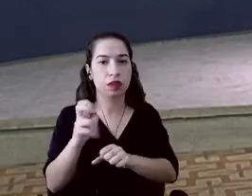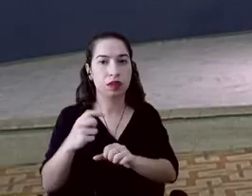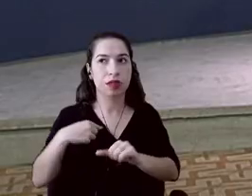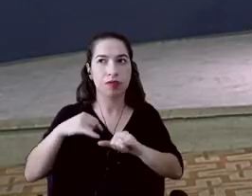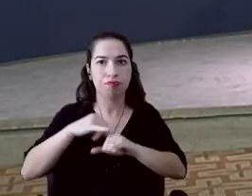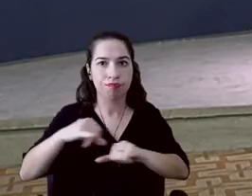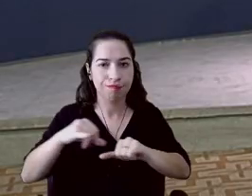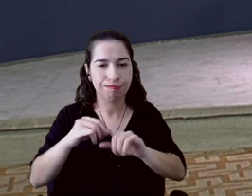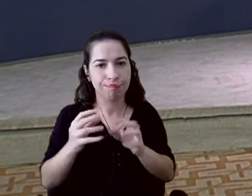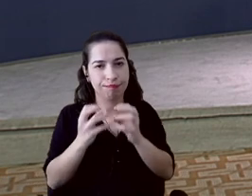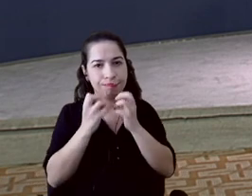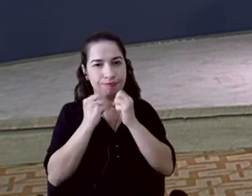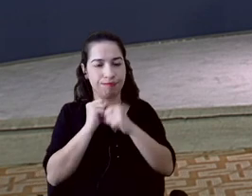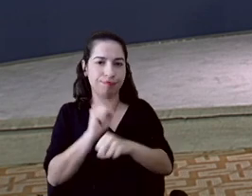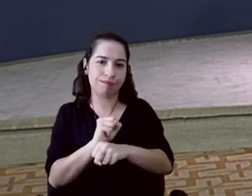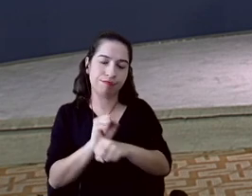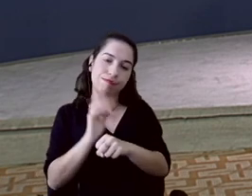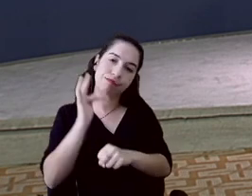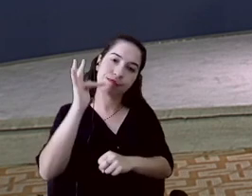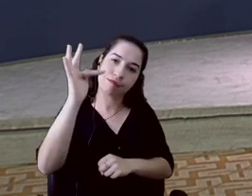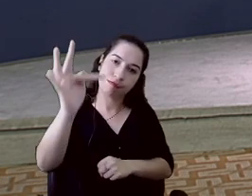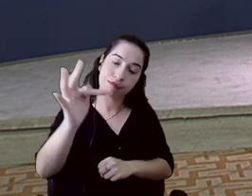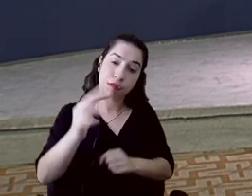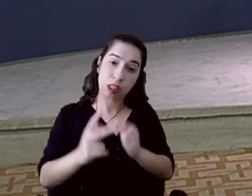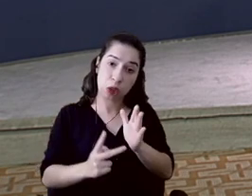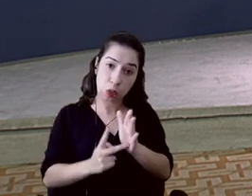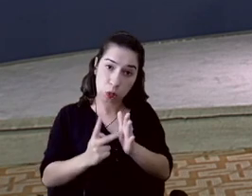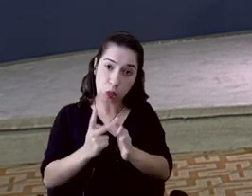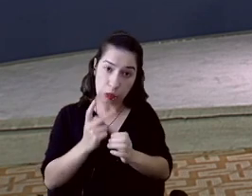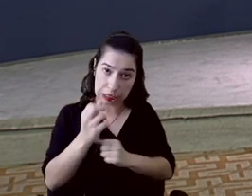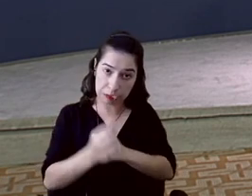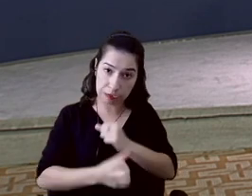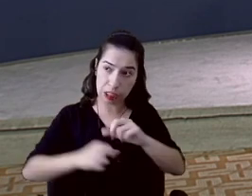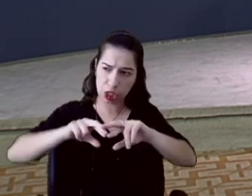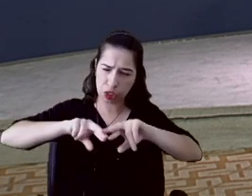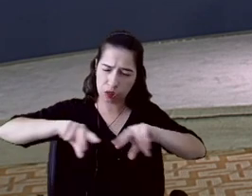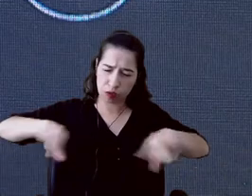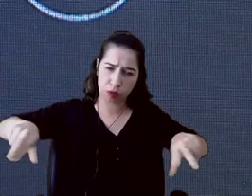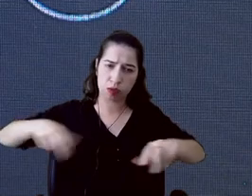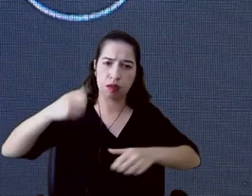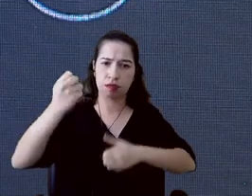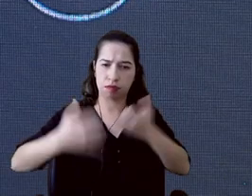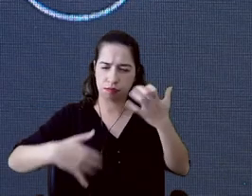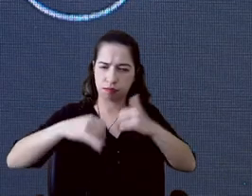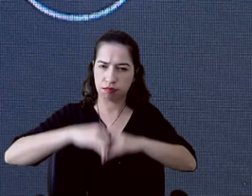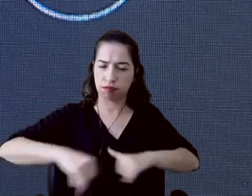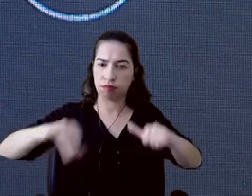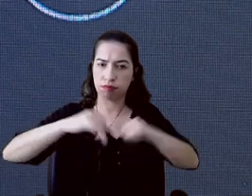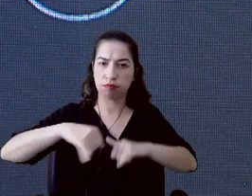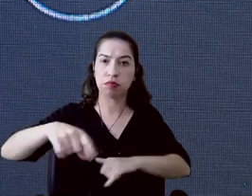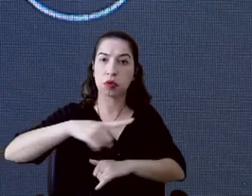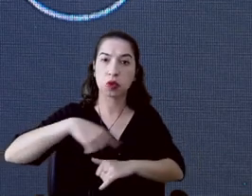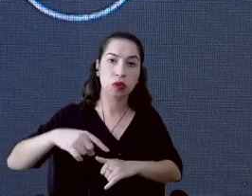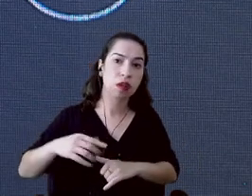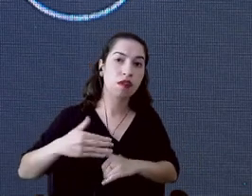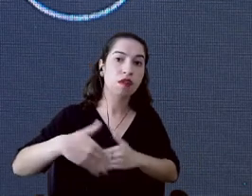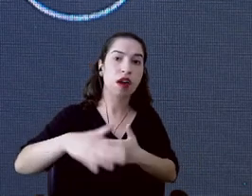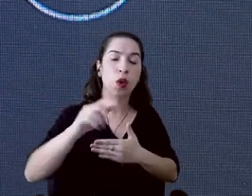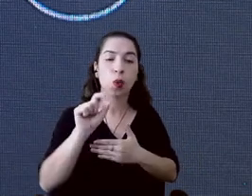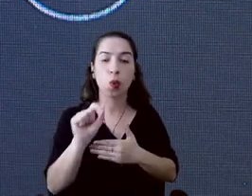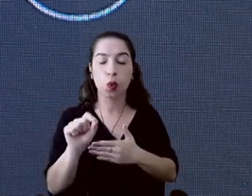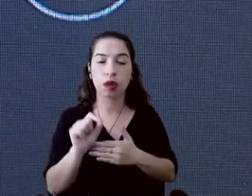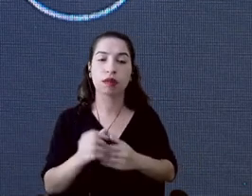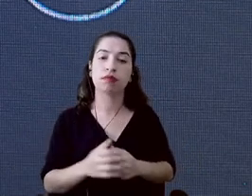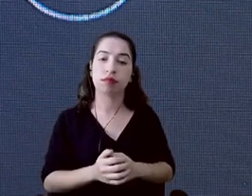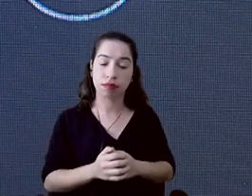para o futuro aí mas no segundo semestre a gente vai anunciar bastante coisa de onde a gente vai estar que assim por um lado para o